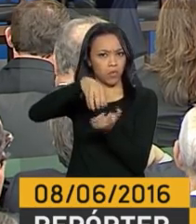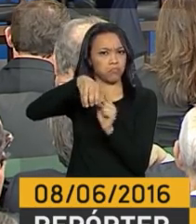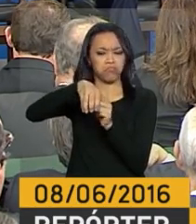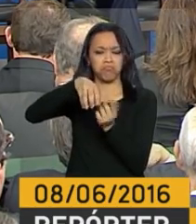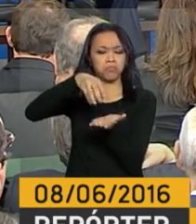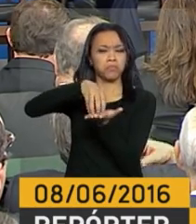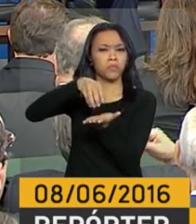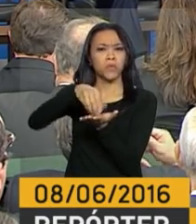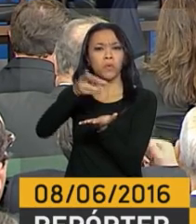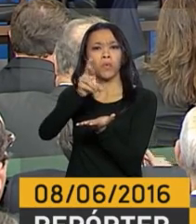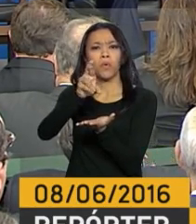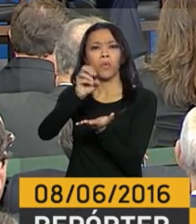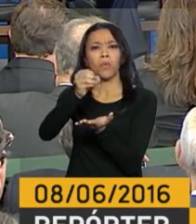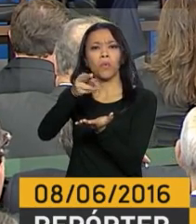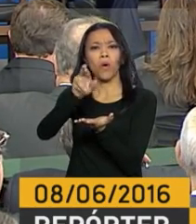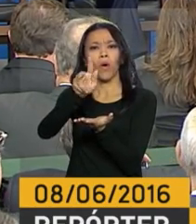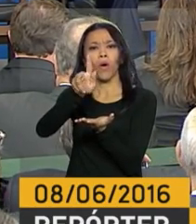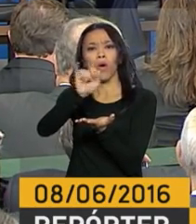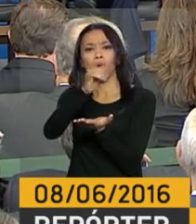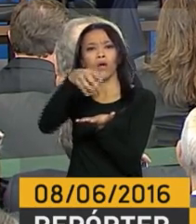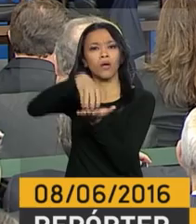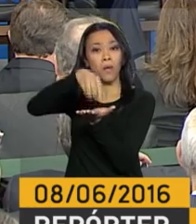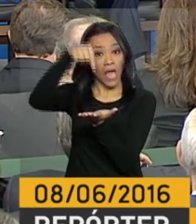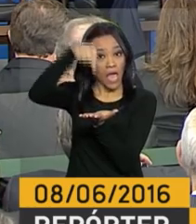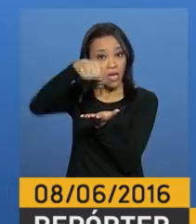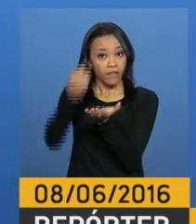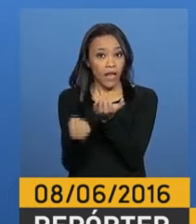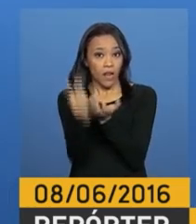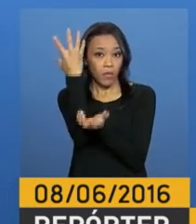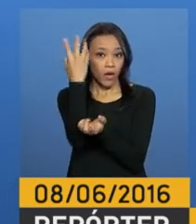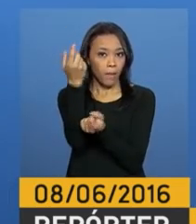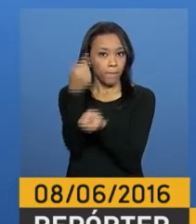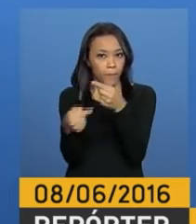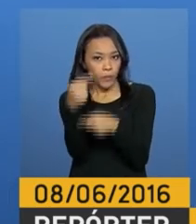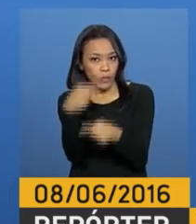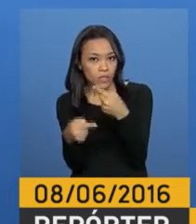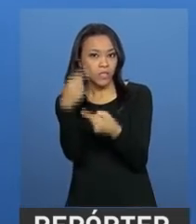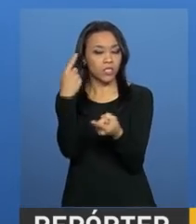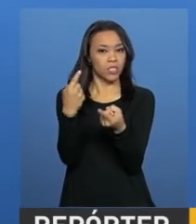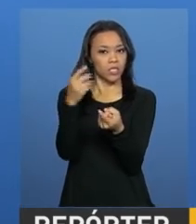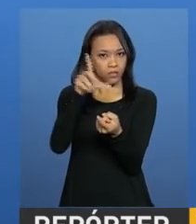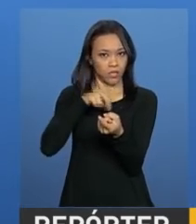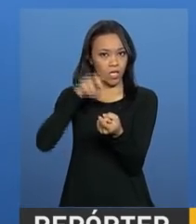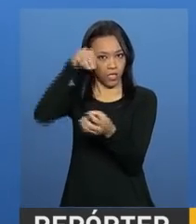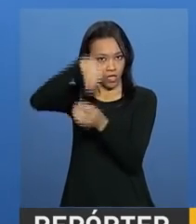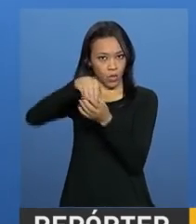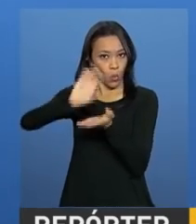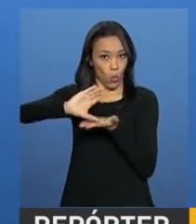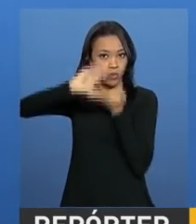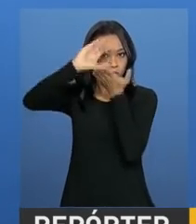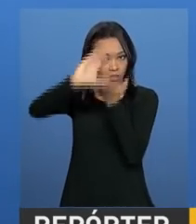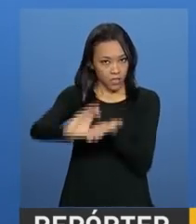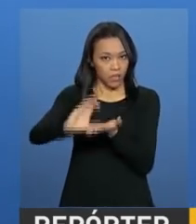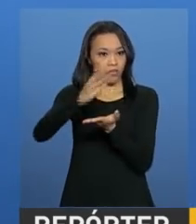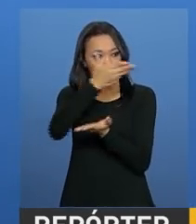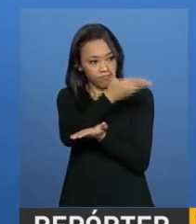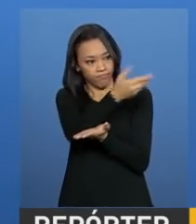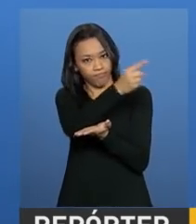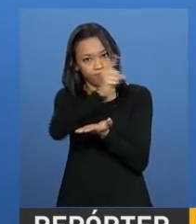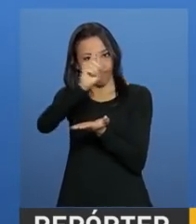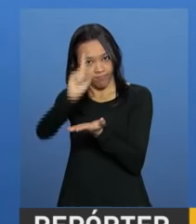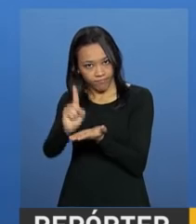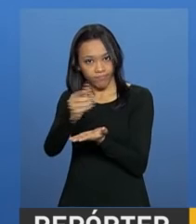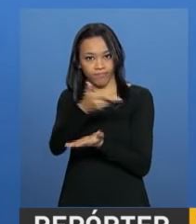que vai Executar a política definida pelo conselho ido por vossa excelência e com